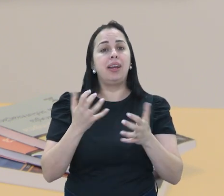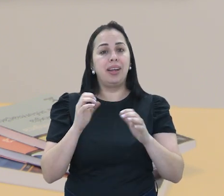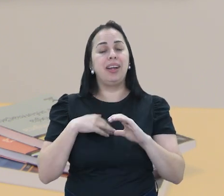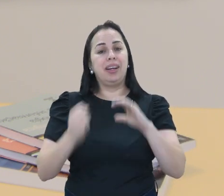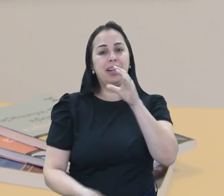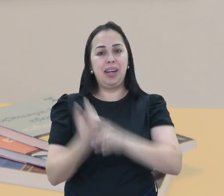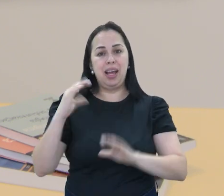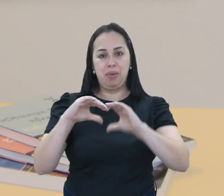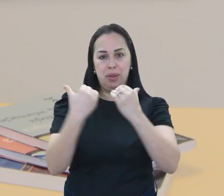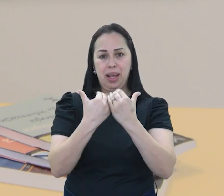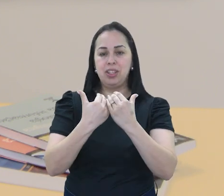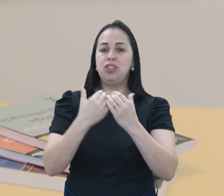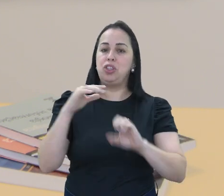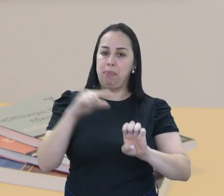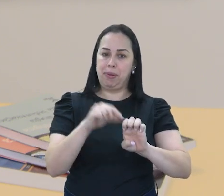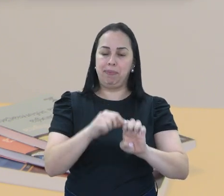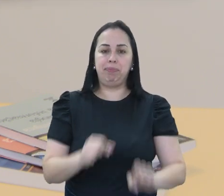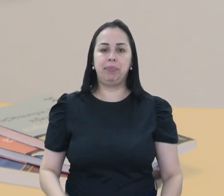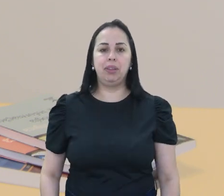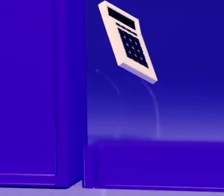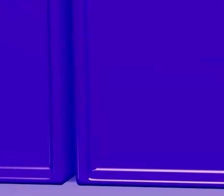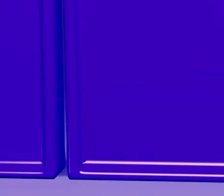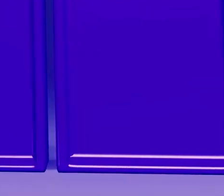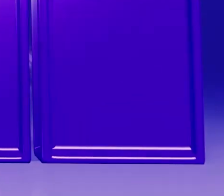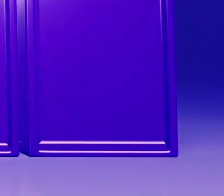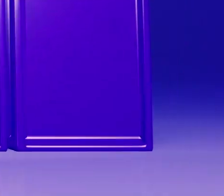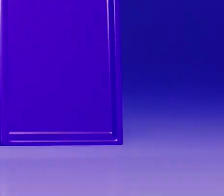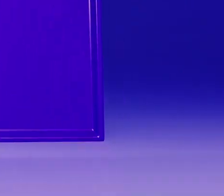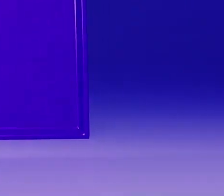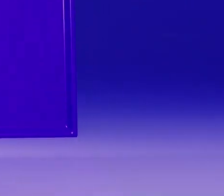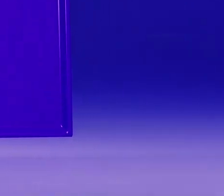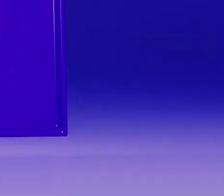vantagem para quem pensa em criar comunidade empreendedora.